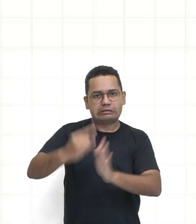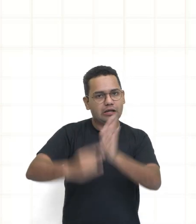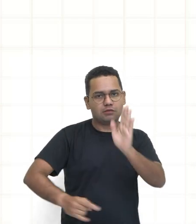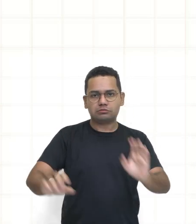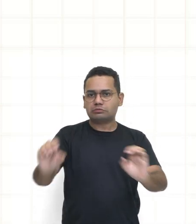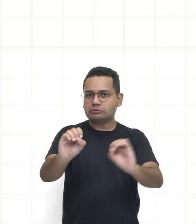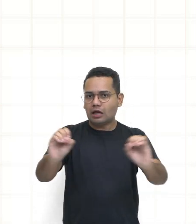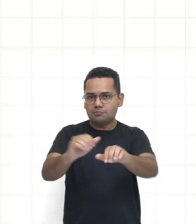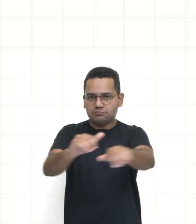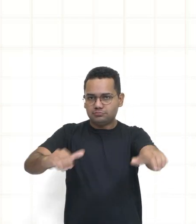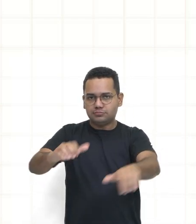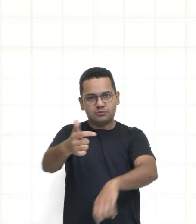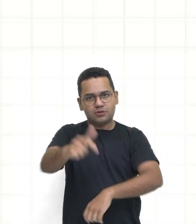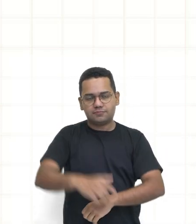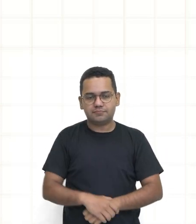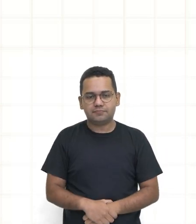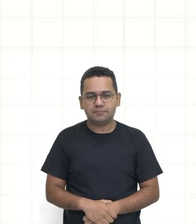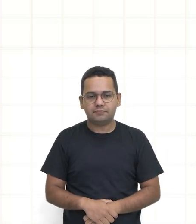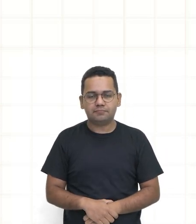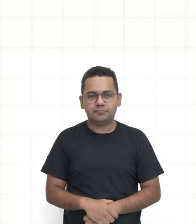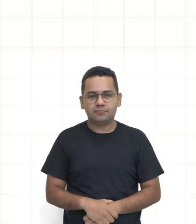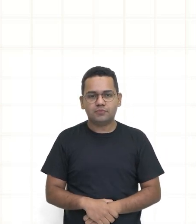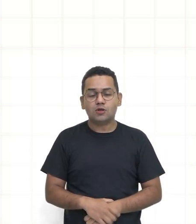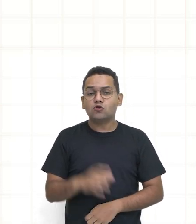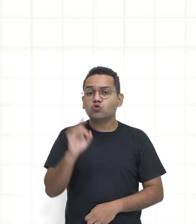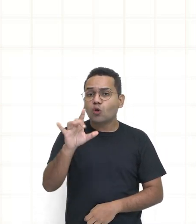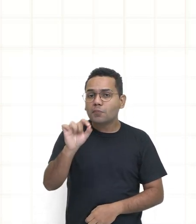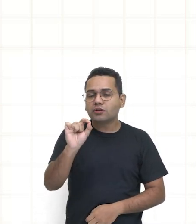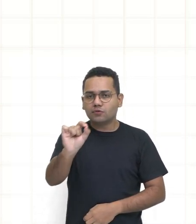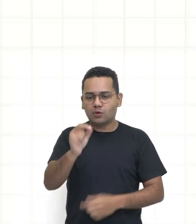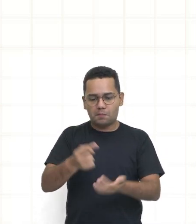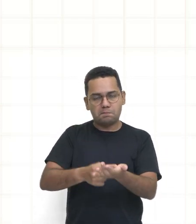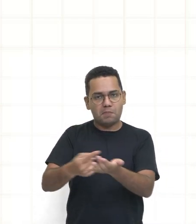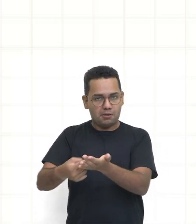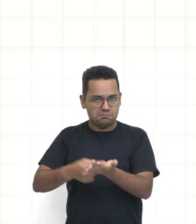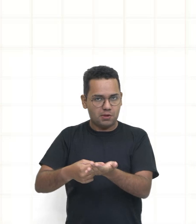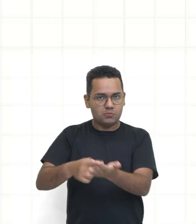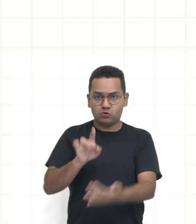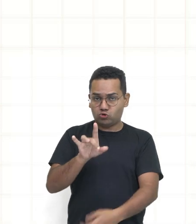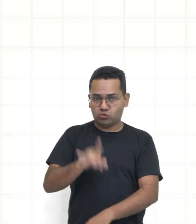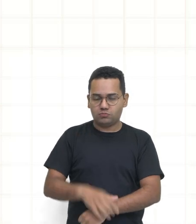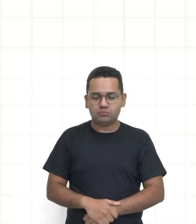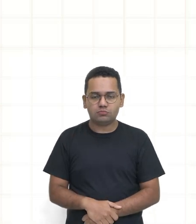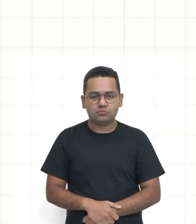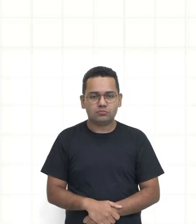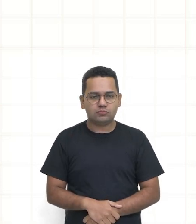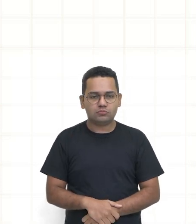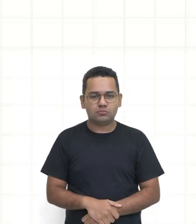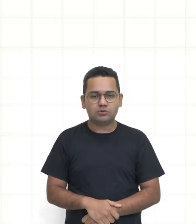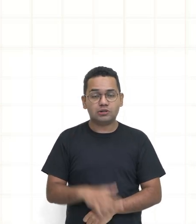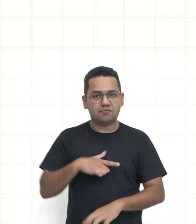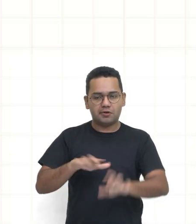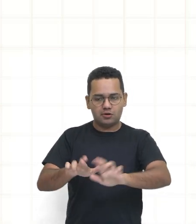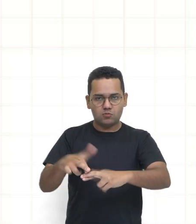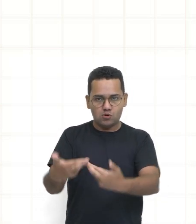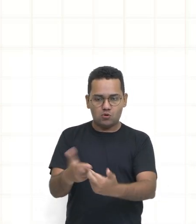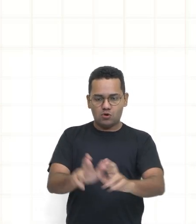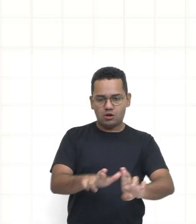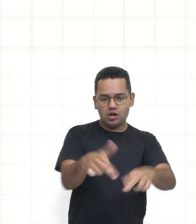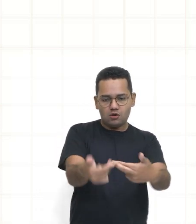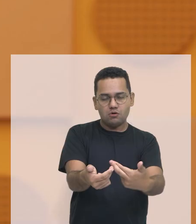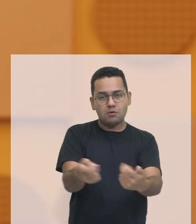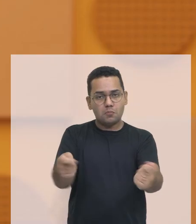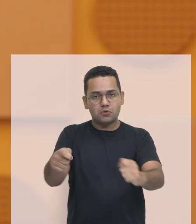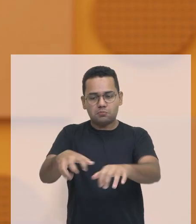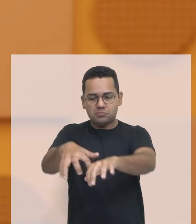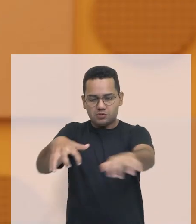duas Coreias. O que houve foi uma negociação, houve ali um momento ali de diplomacia em que houve a separação dos